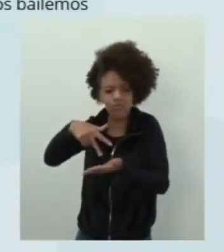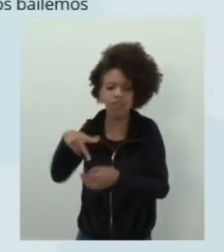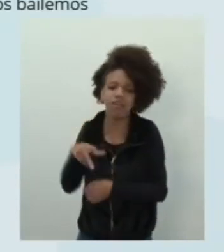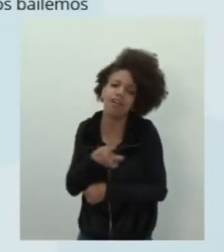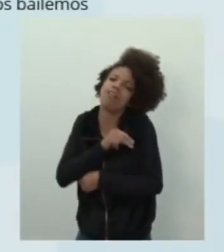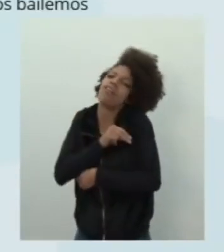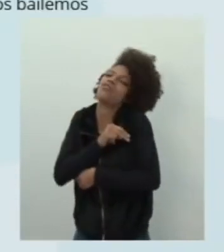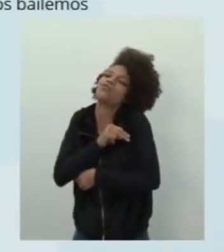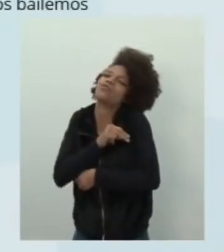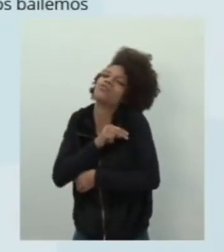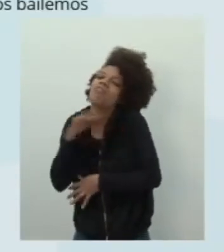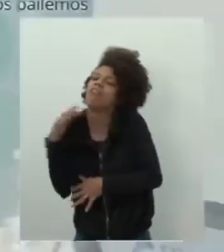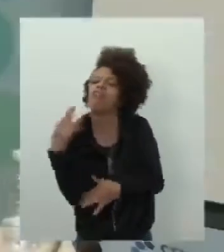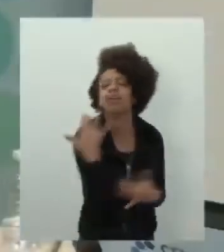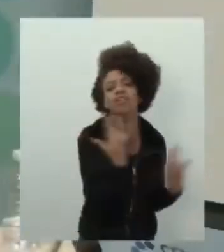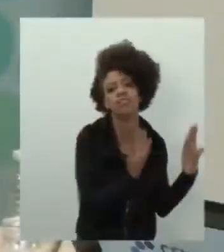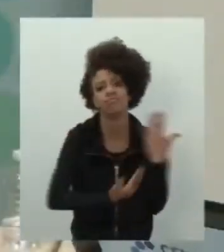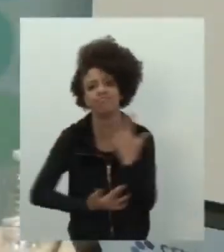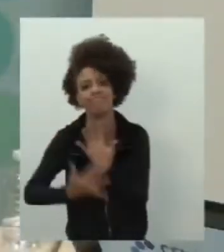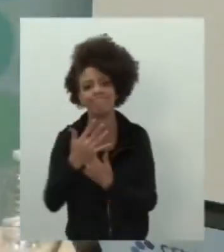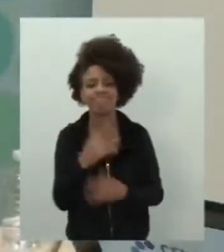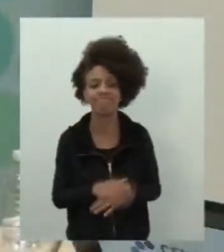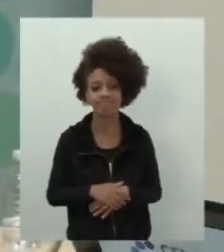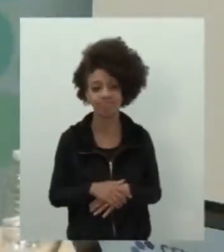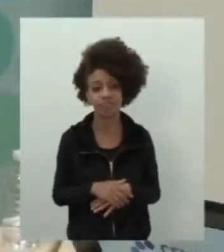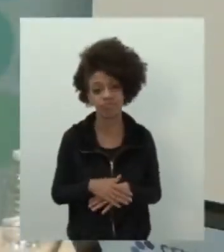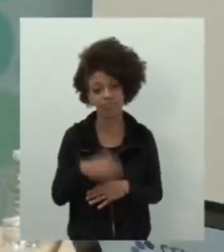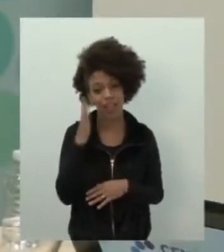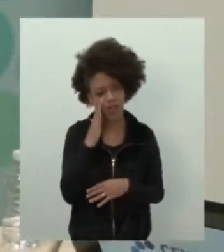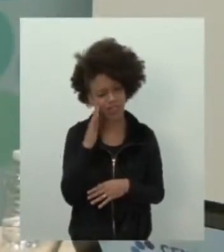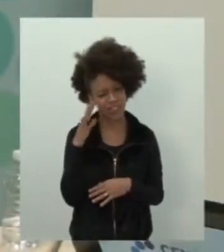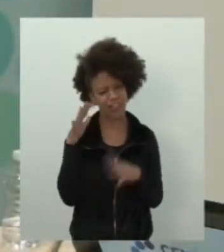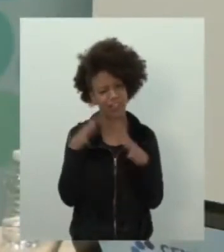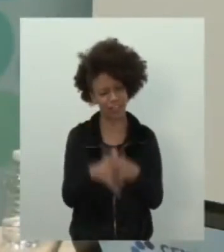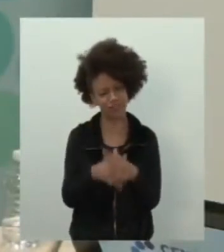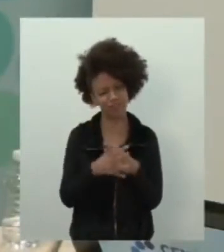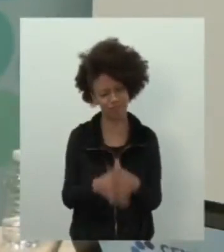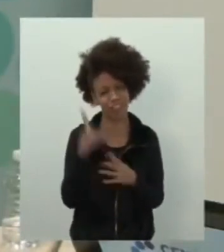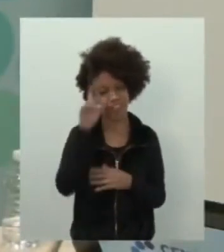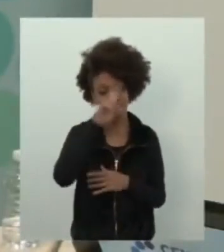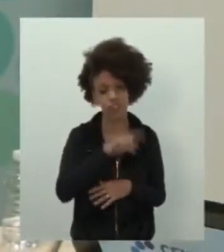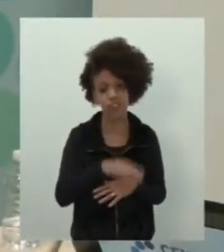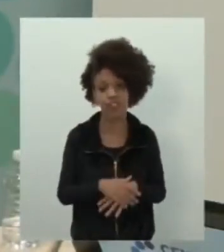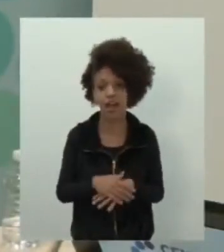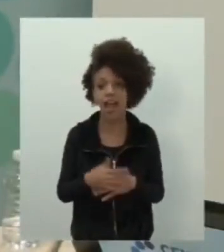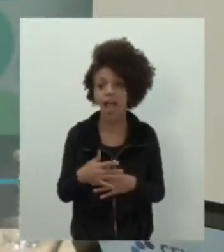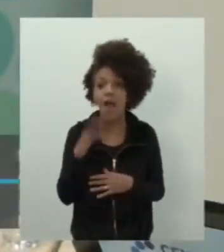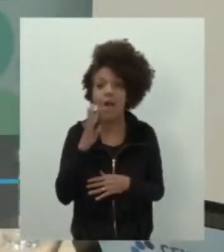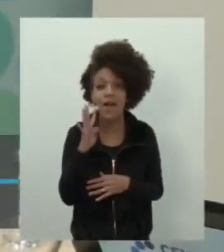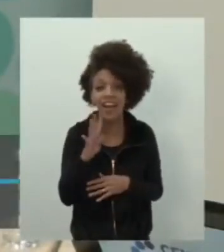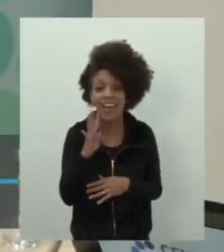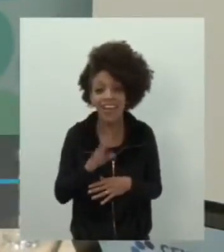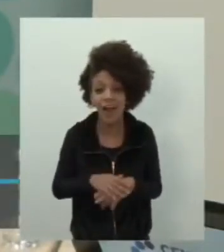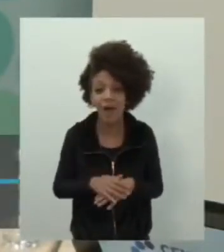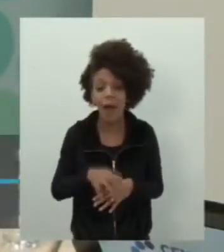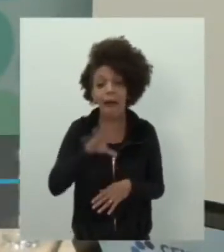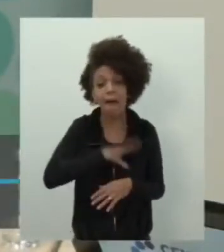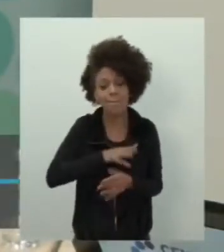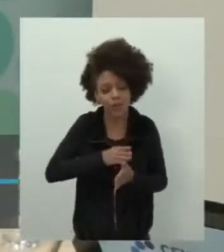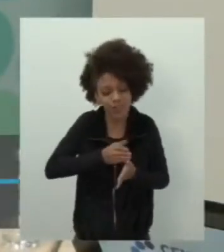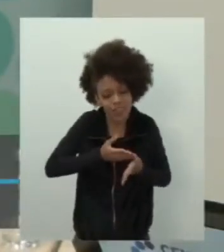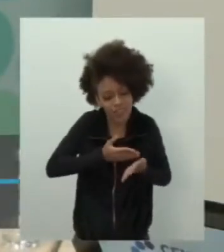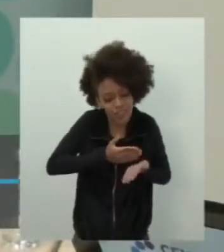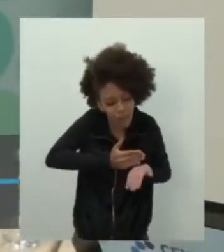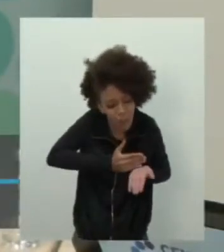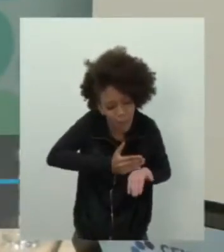bailemos, verá bailar. Eu sei que é um pouquinho complicado, mas é bom que a gente percebe, eu acho muito legal, a gente percebe a língua portuguesa nascendo,